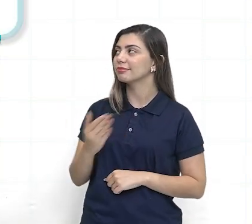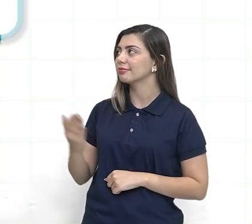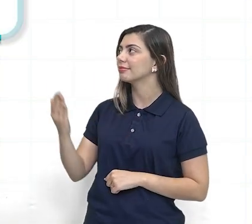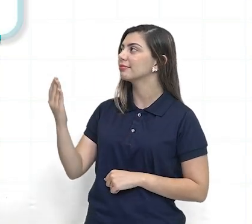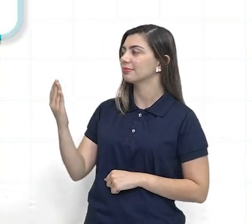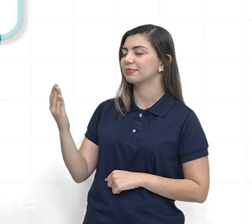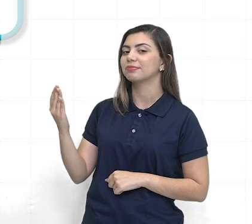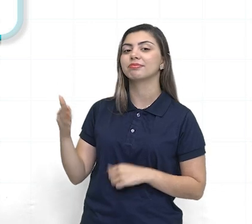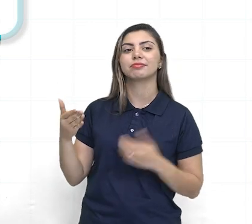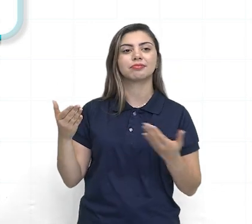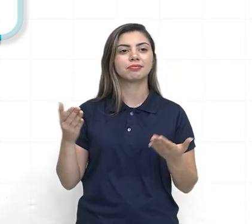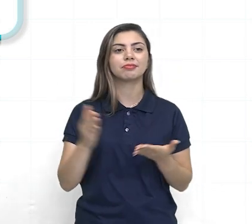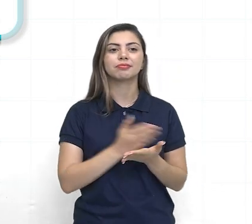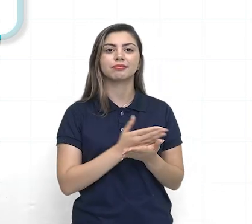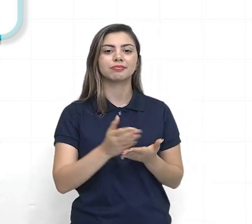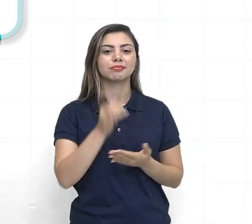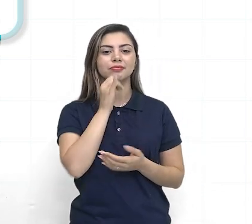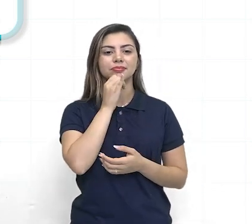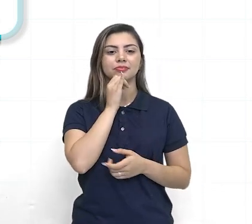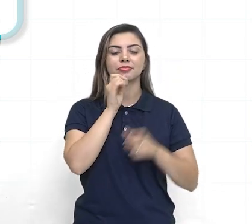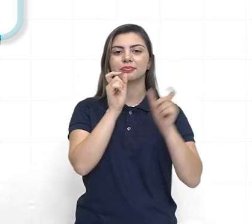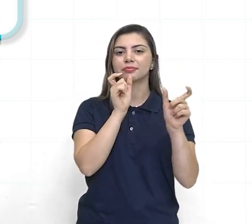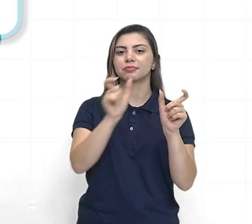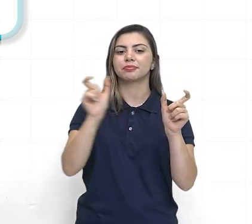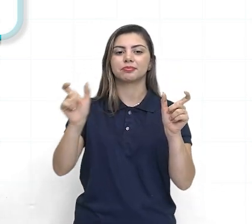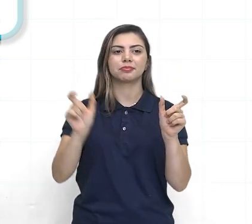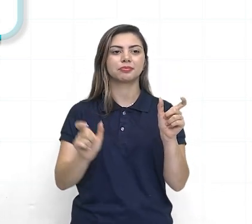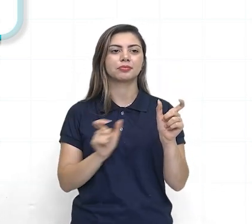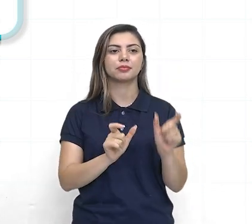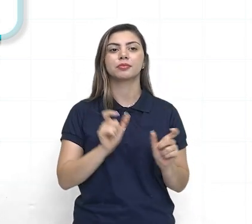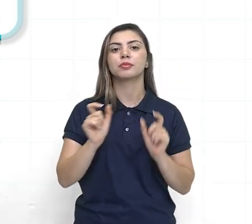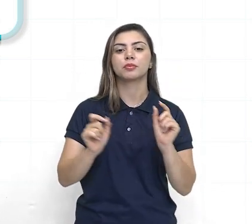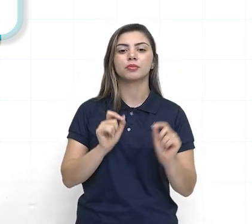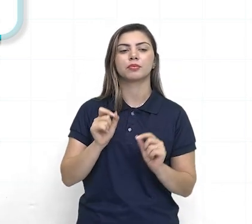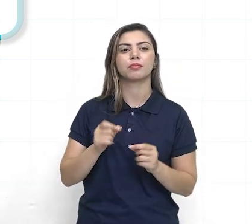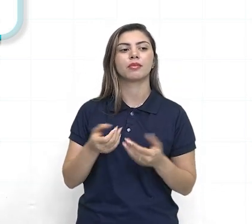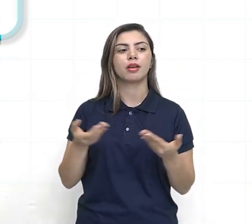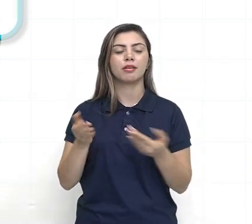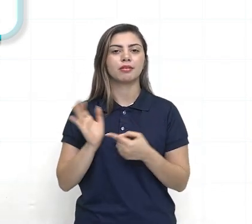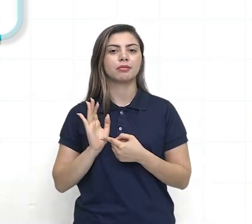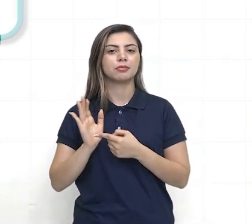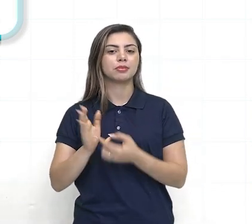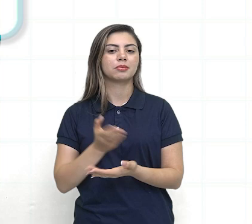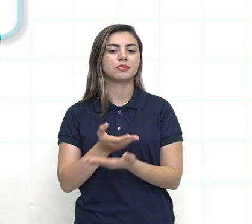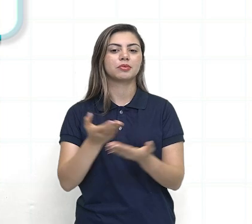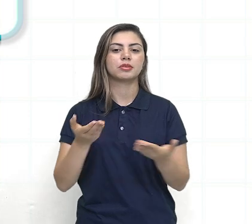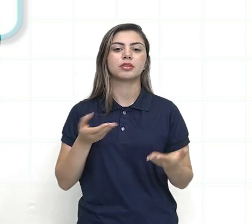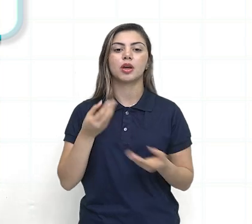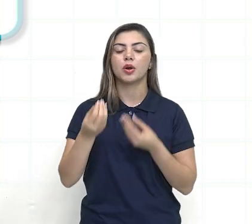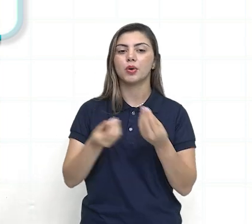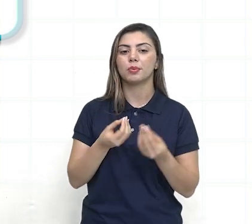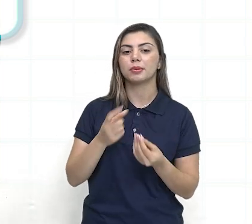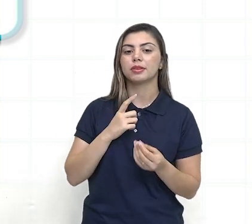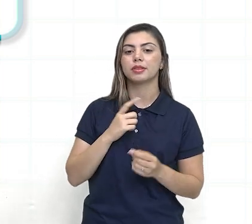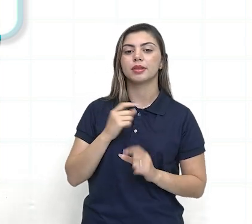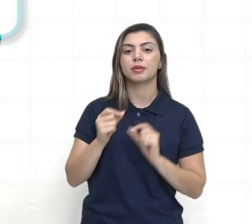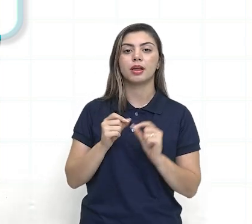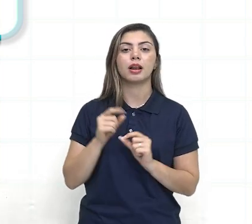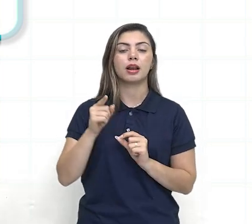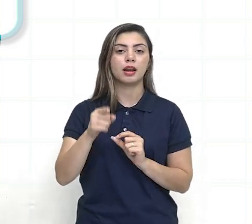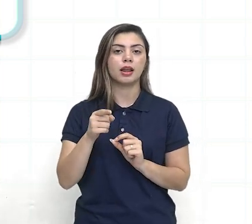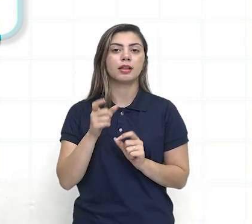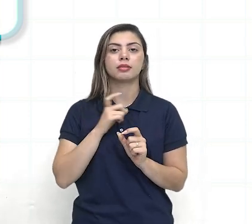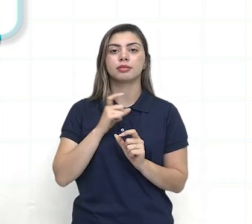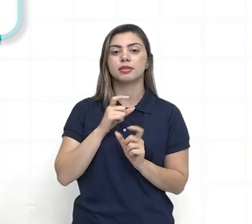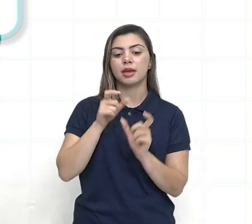então, exemplos, certo? Exemplos para mostrar a localização da sílaba tônica.